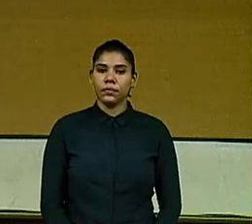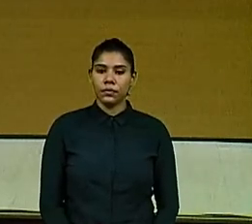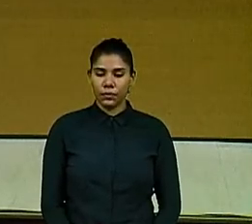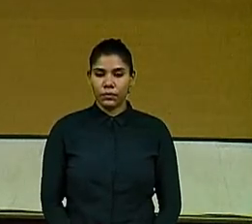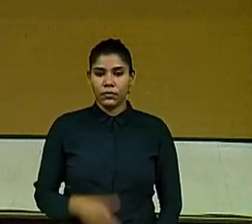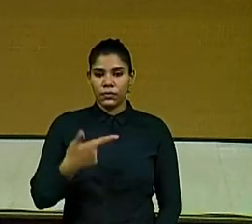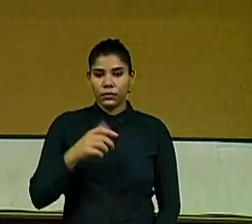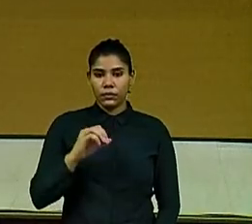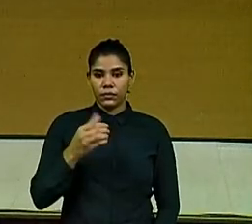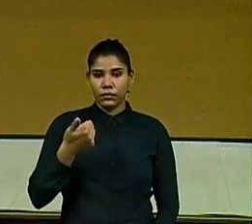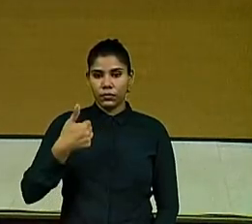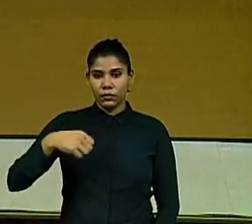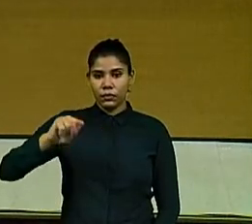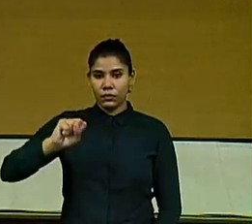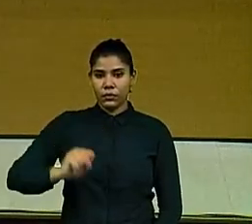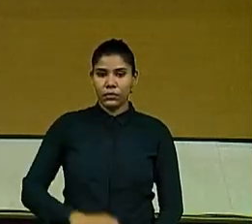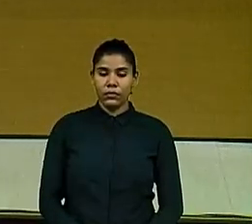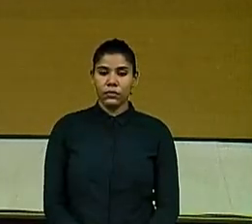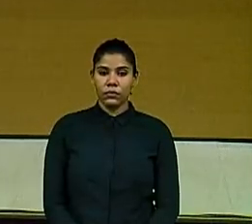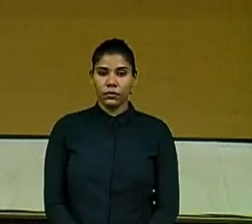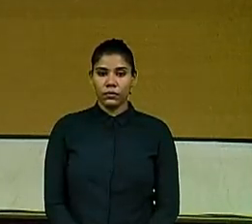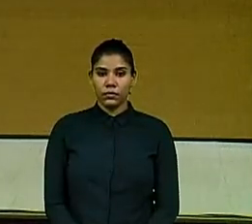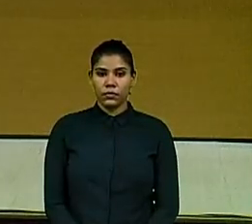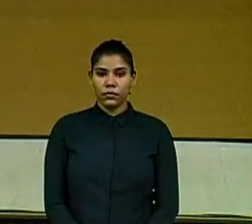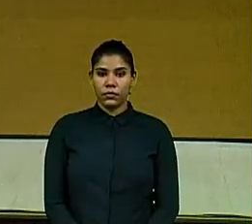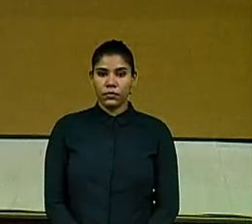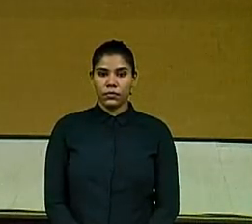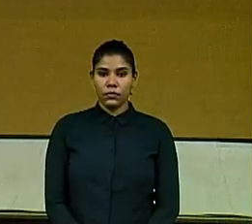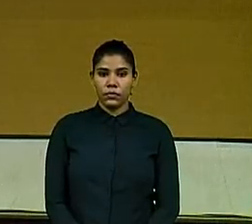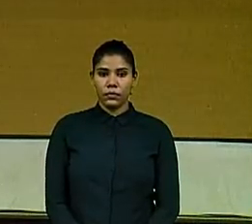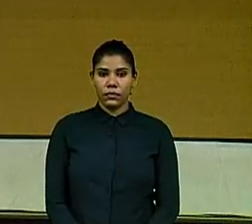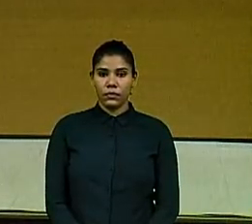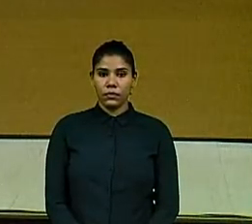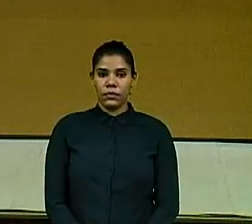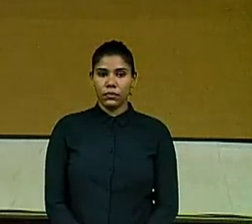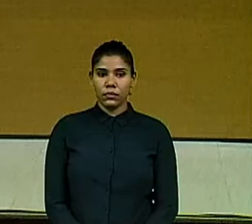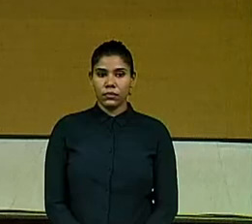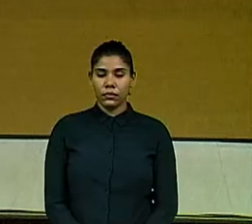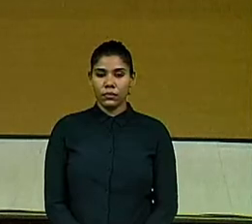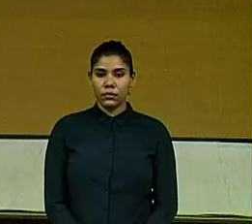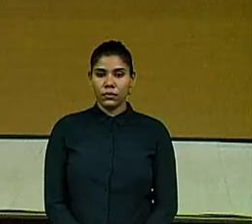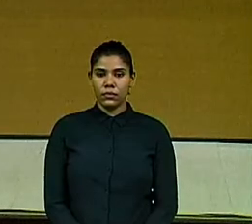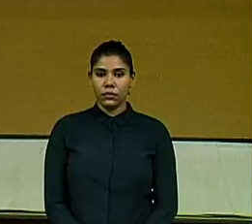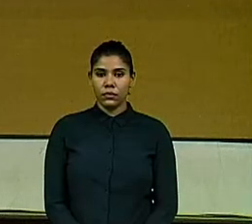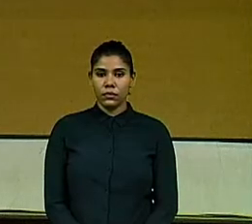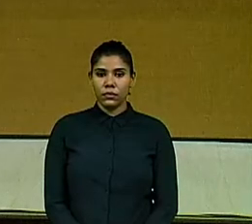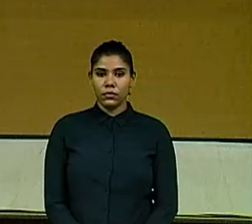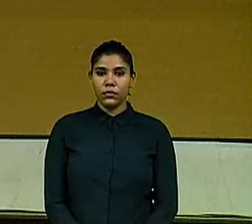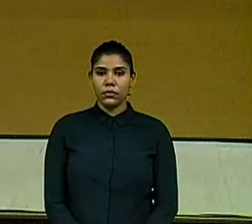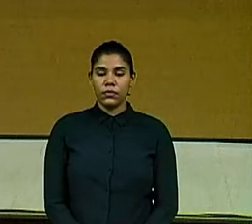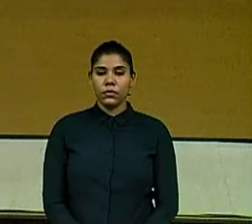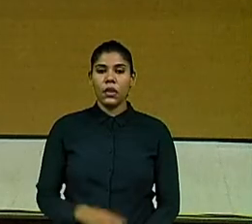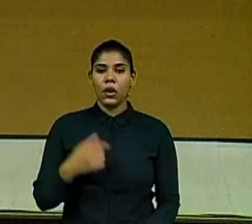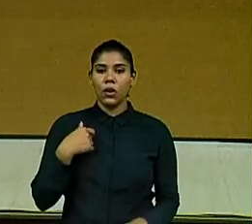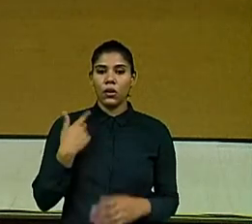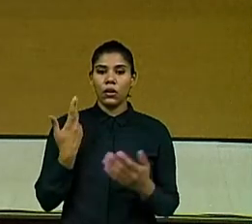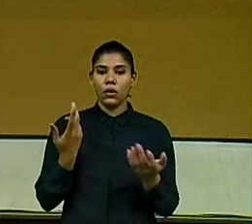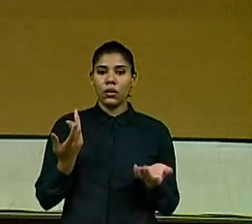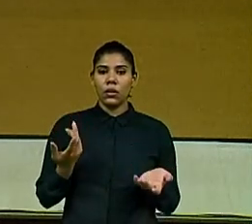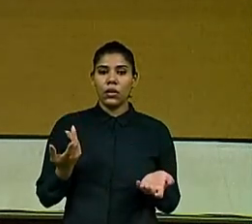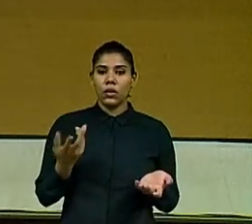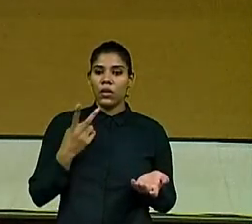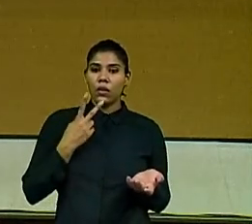2018 E aí eu não coloquei o pessoal esse esses últimos dois governos porque eu sabia que o tempo não ia dar tempo